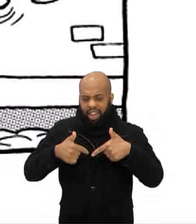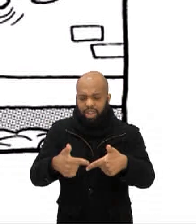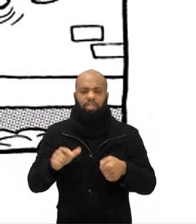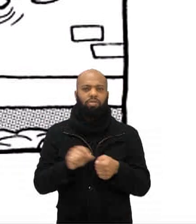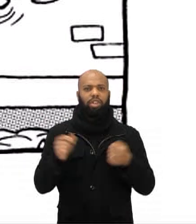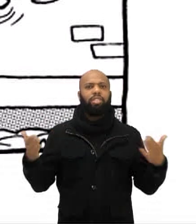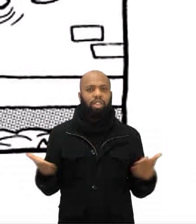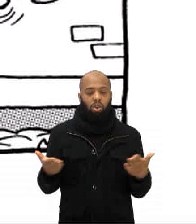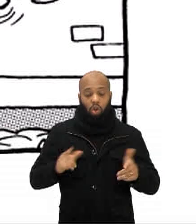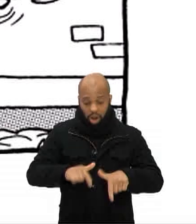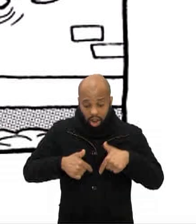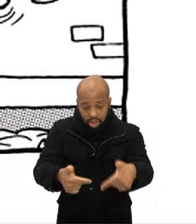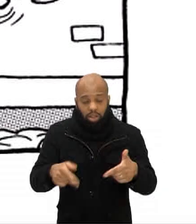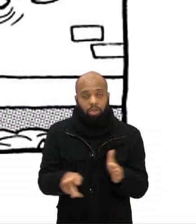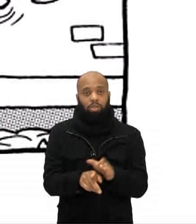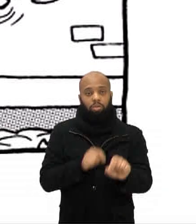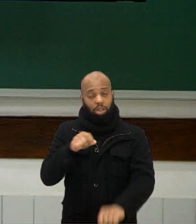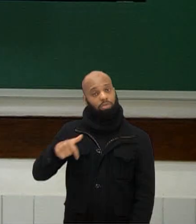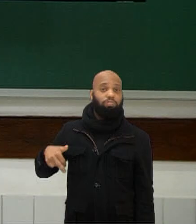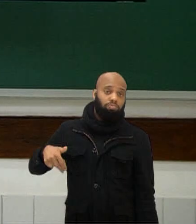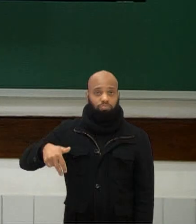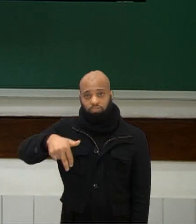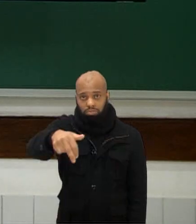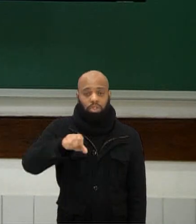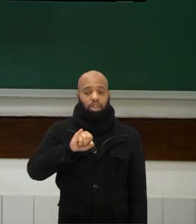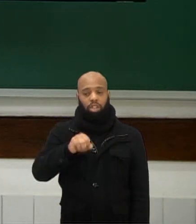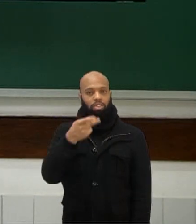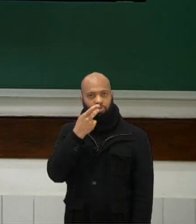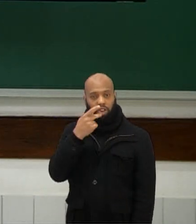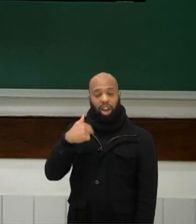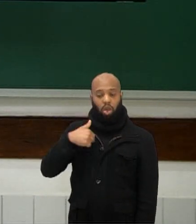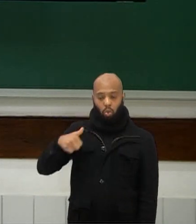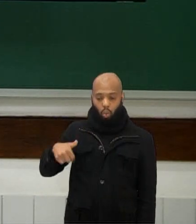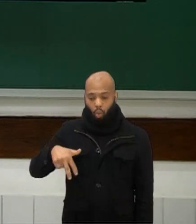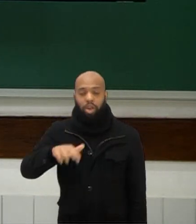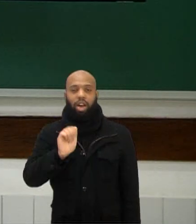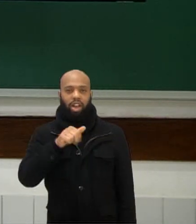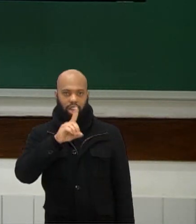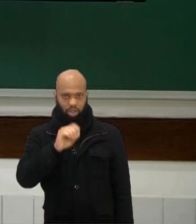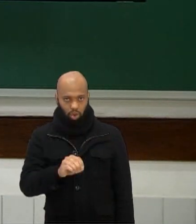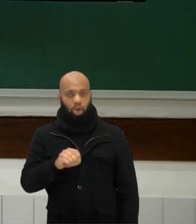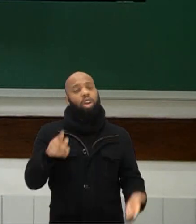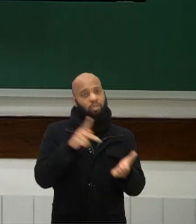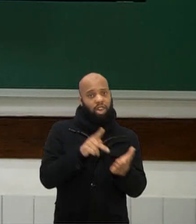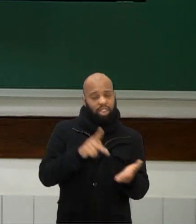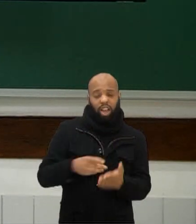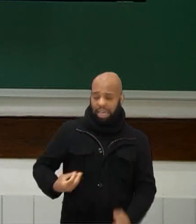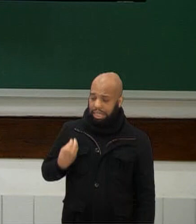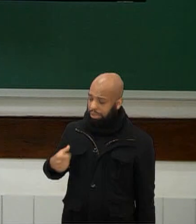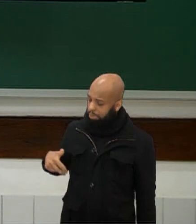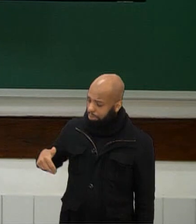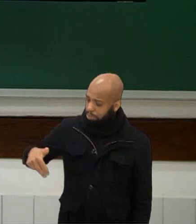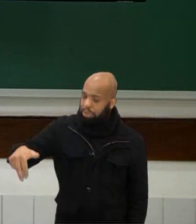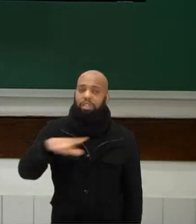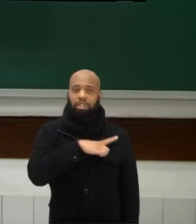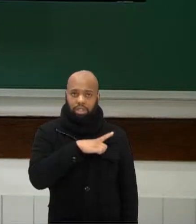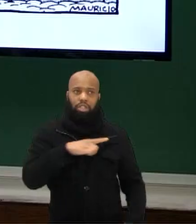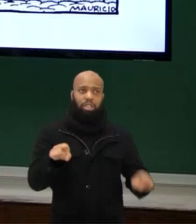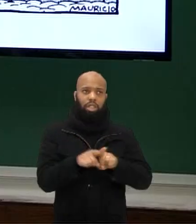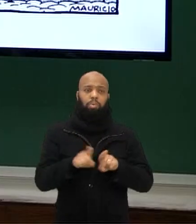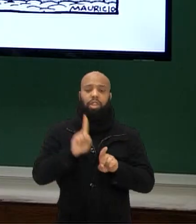está fazendo? A ação de caminhar. Então, quando ele diz ando, é porque ele realmente está andando. Então, ele está fazendo